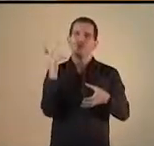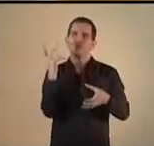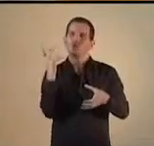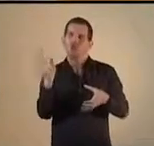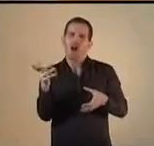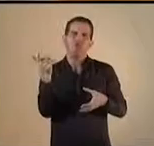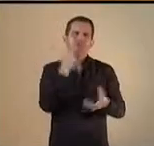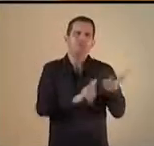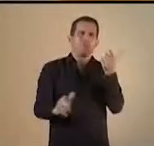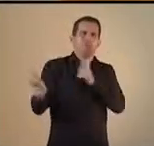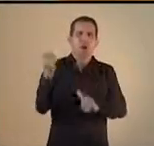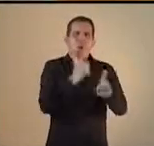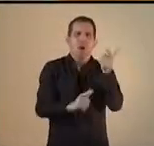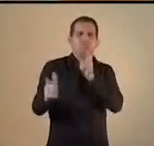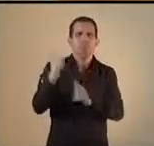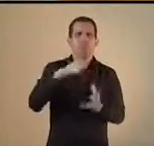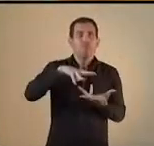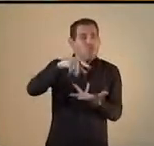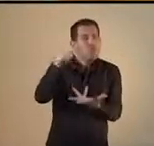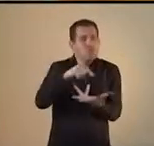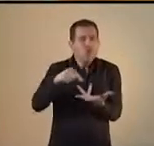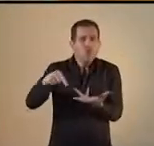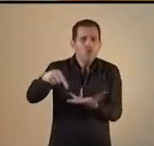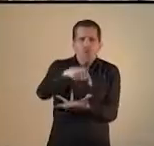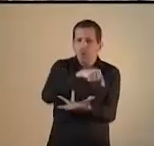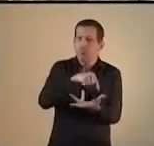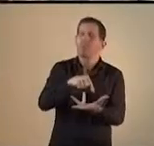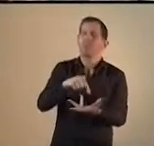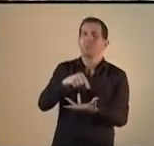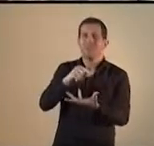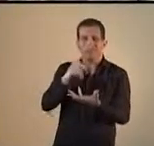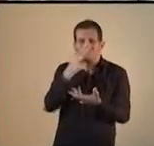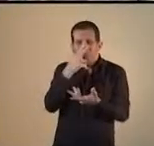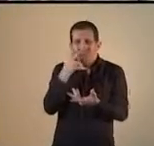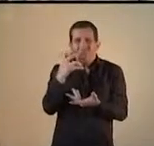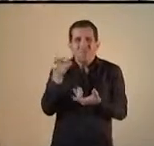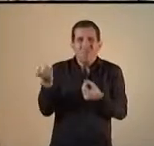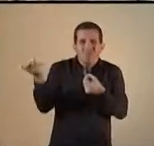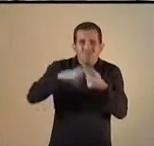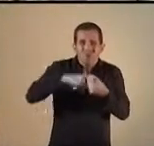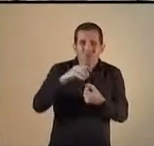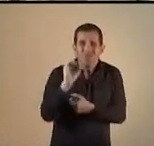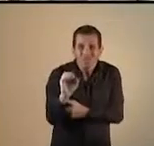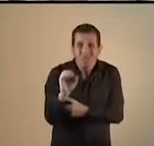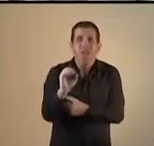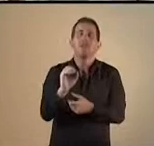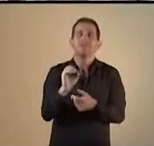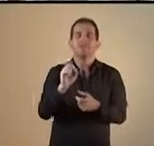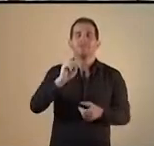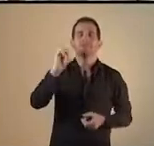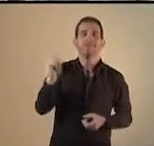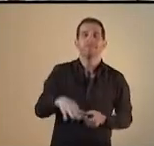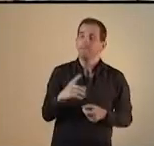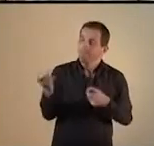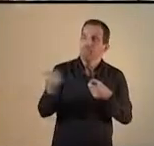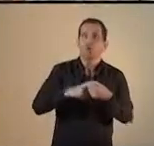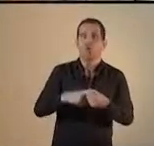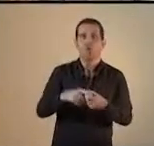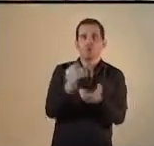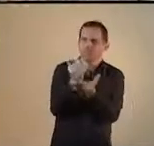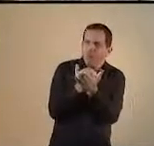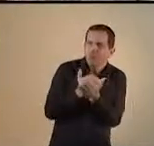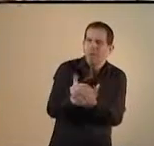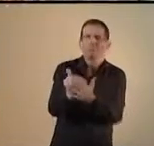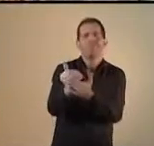tinha alcançado a nível mundial. Zeraram tudo? Zeraram tudo. Voltaram à estaca zero, né? Até